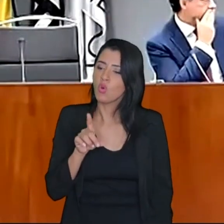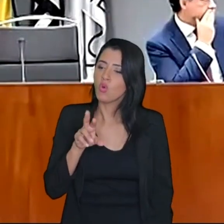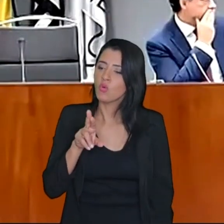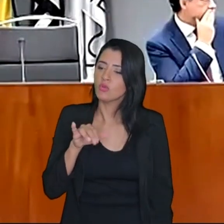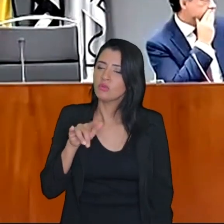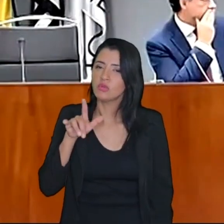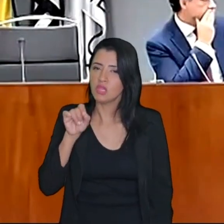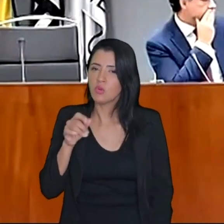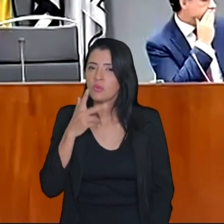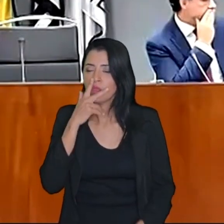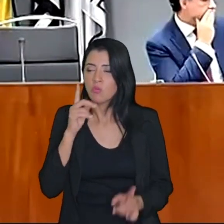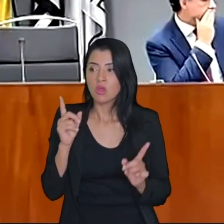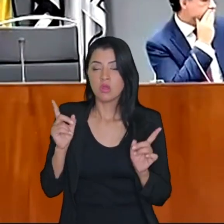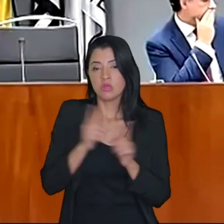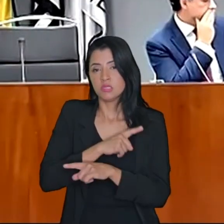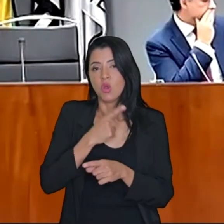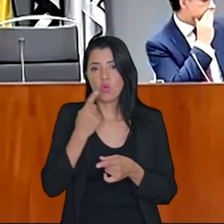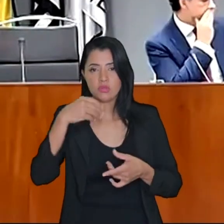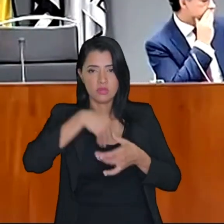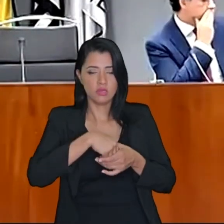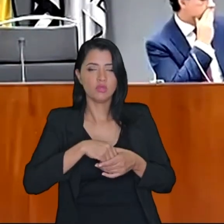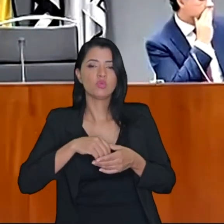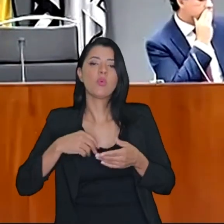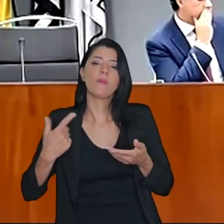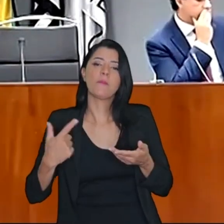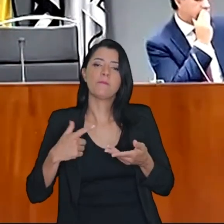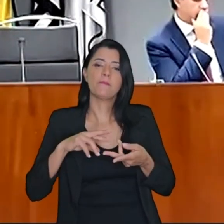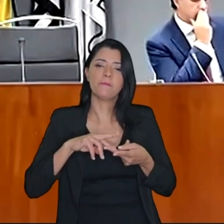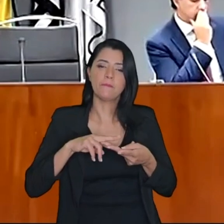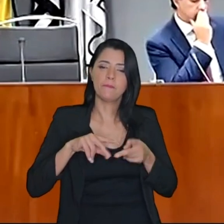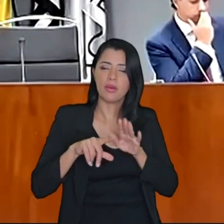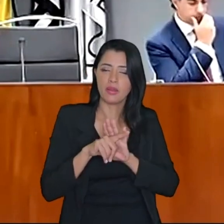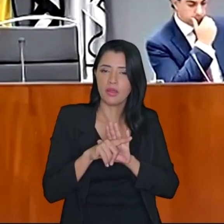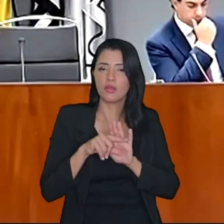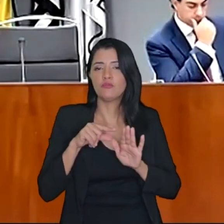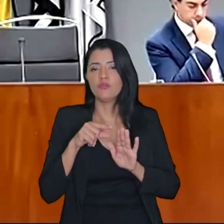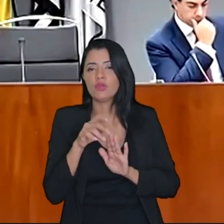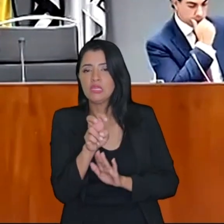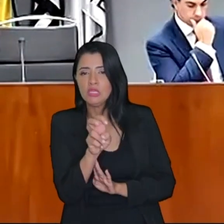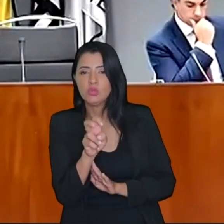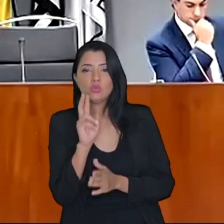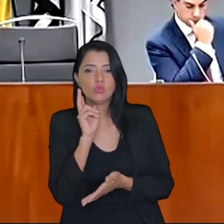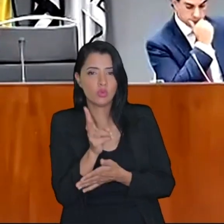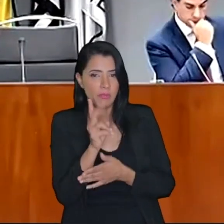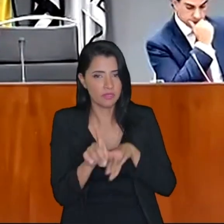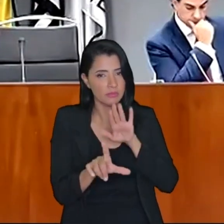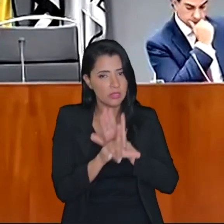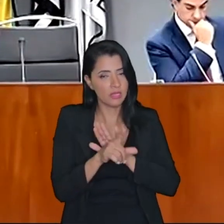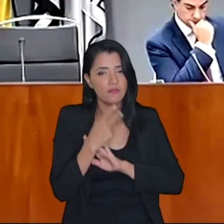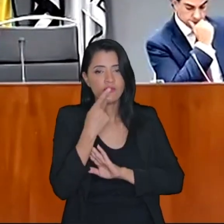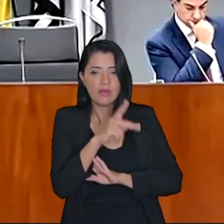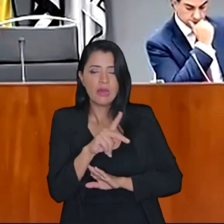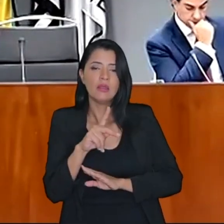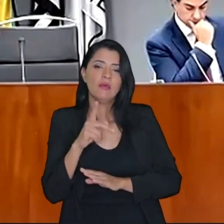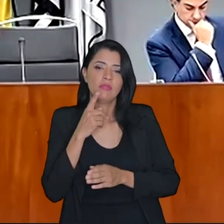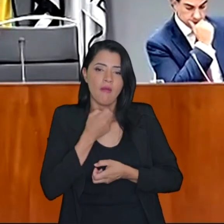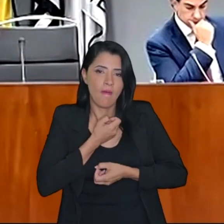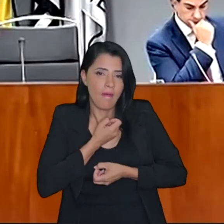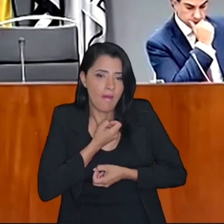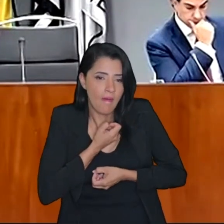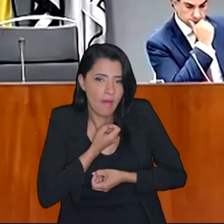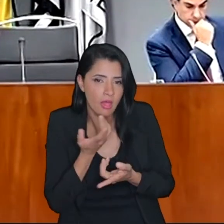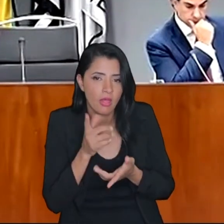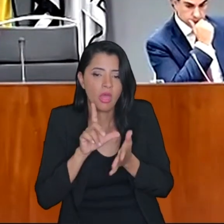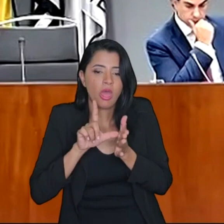aparente contradição com aquilo previsto no parágrafo 5º do mesmo dispositivo, que trata da delação tardia. Ou seja, se